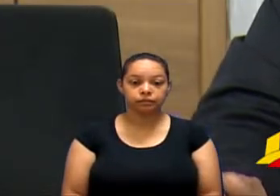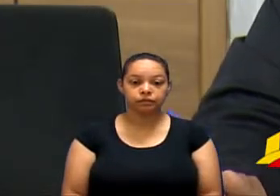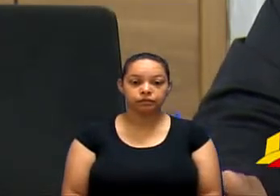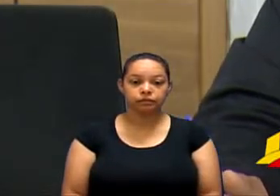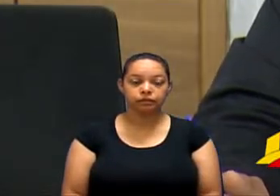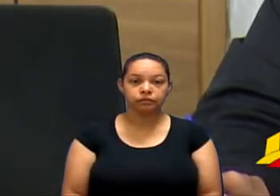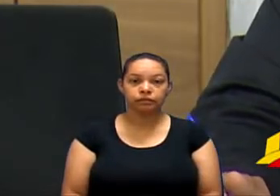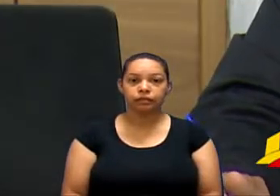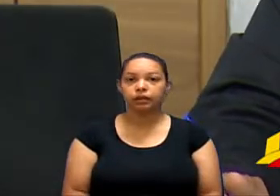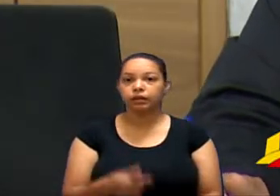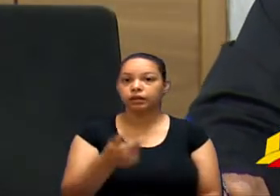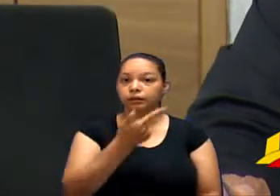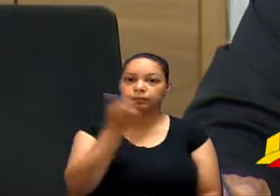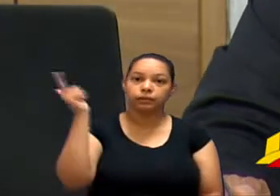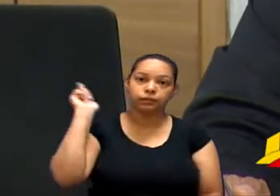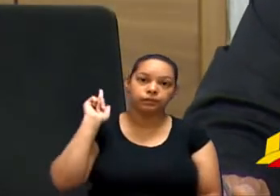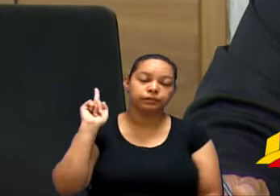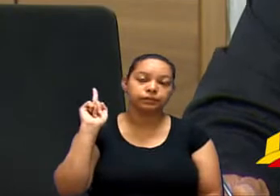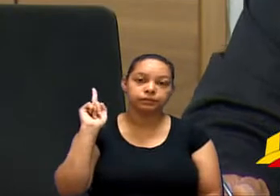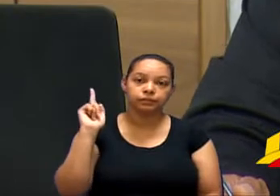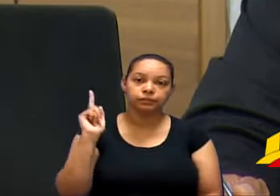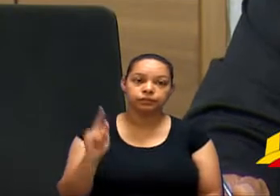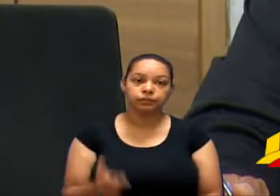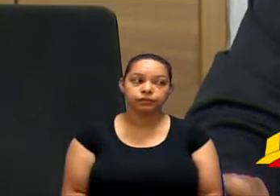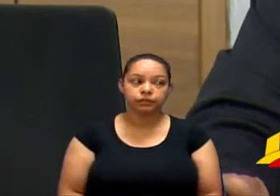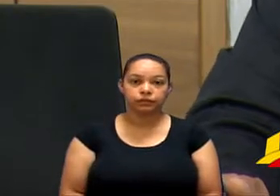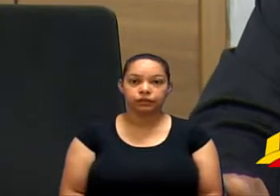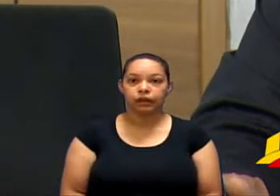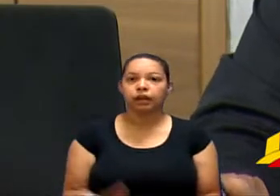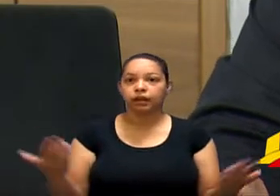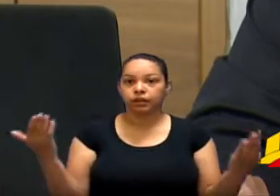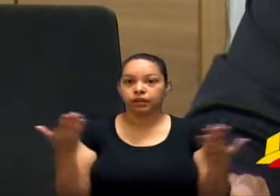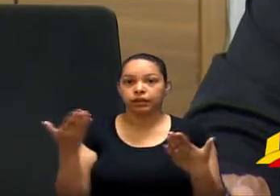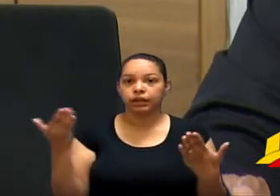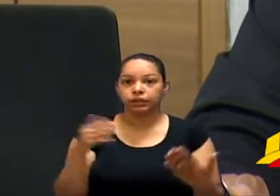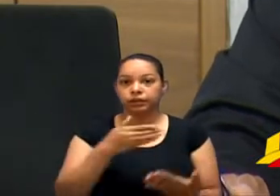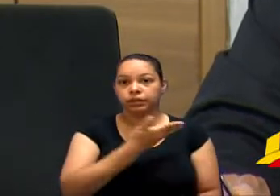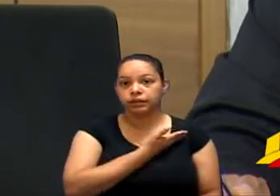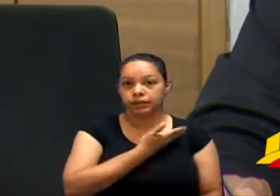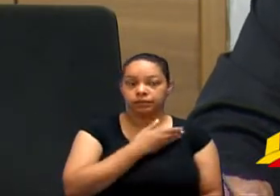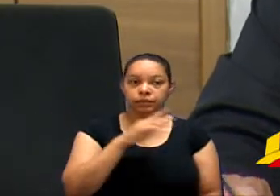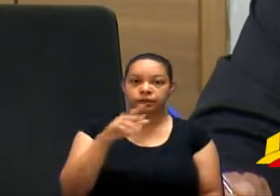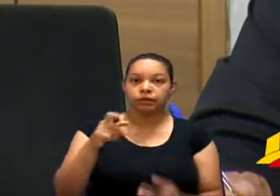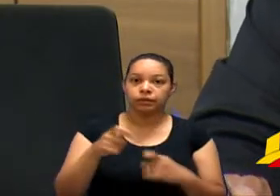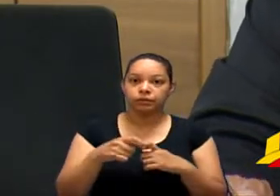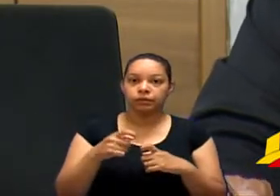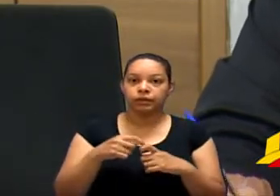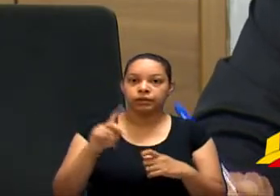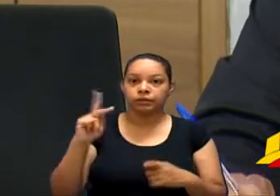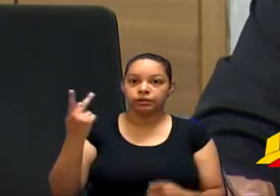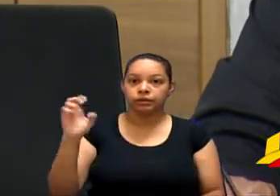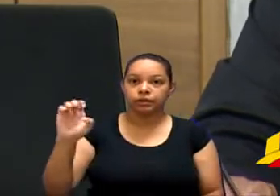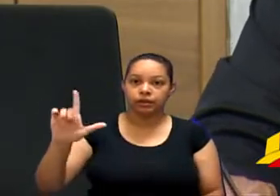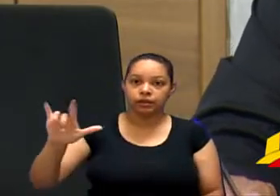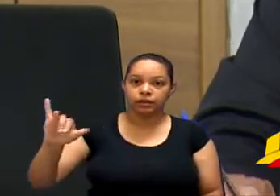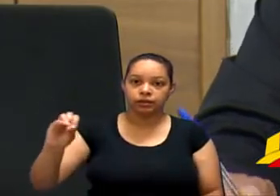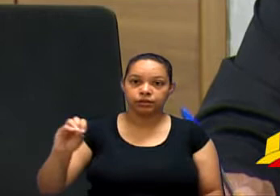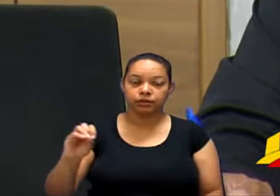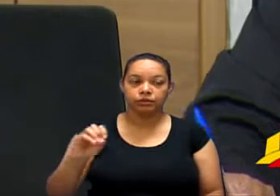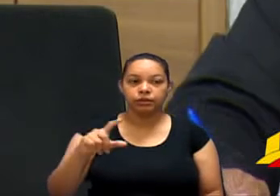o próximo requerimento é do nosso amigo Doutor Hélio Brasileiro hoje o primeiro requerimento